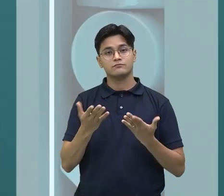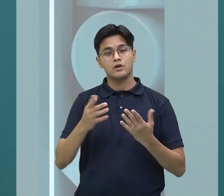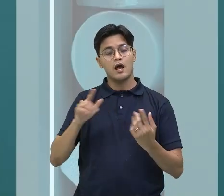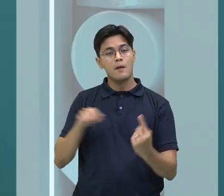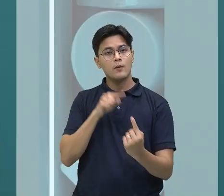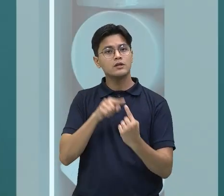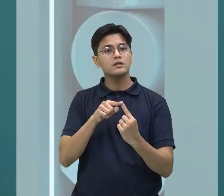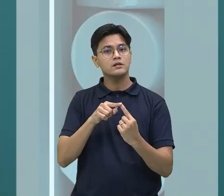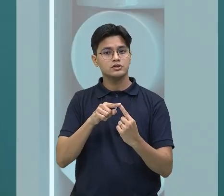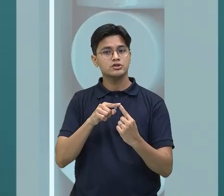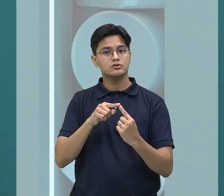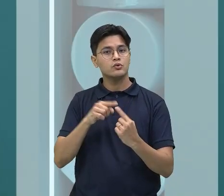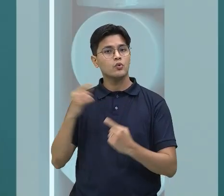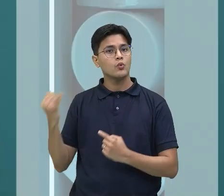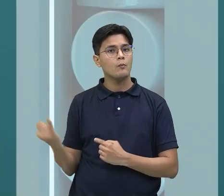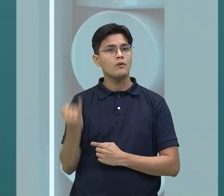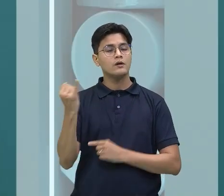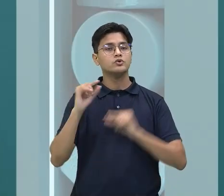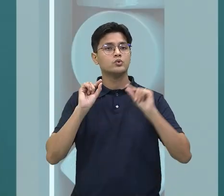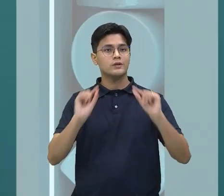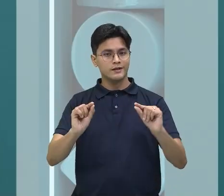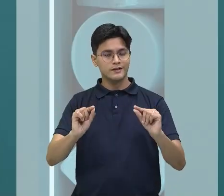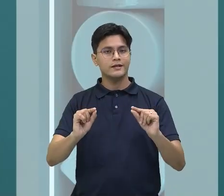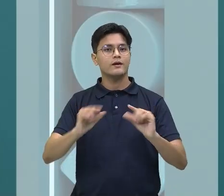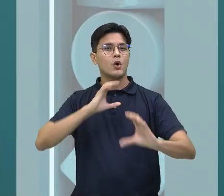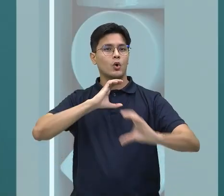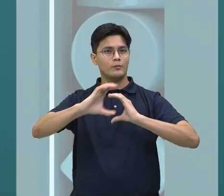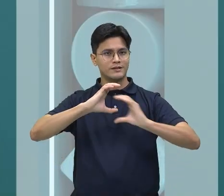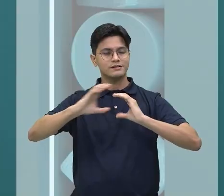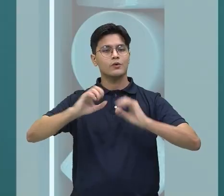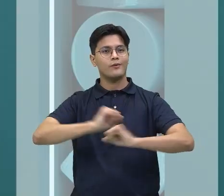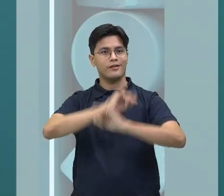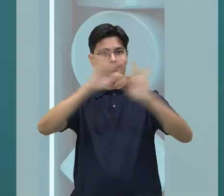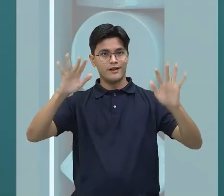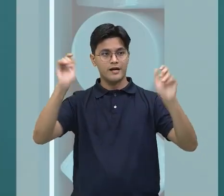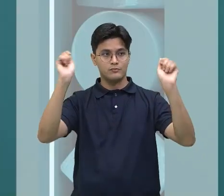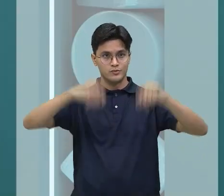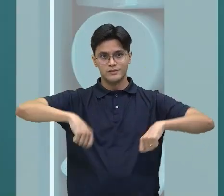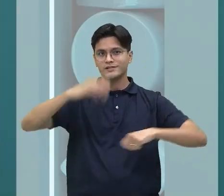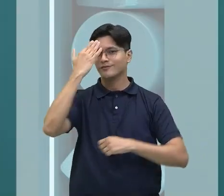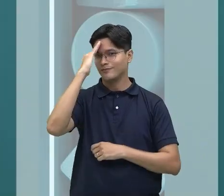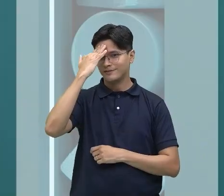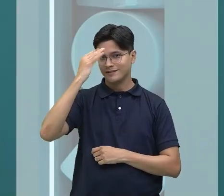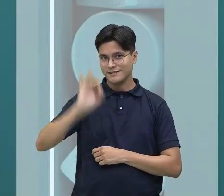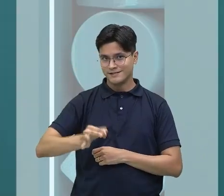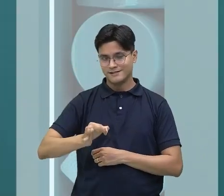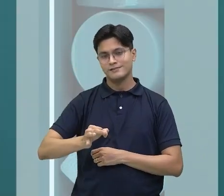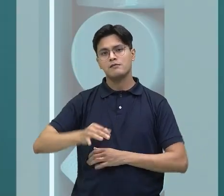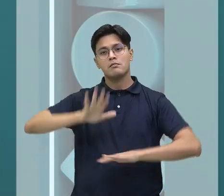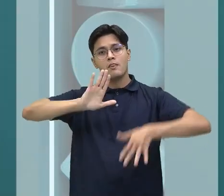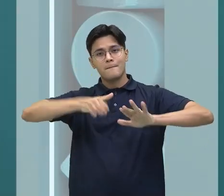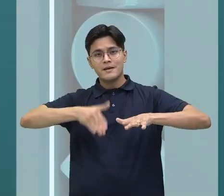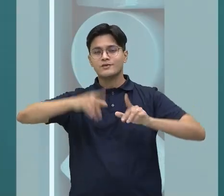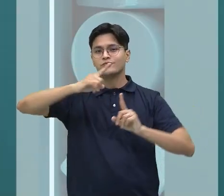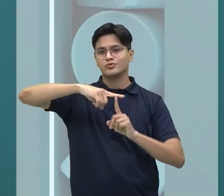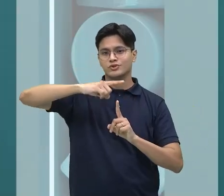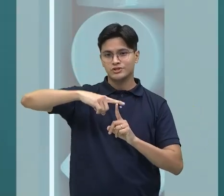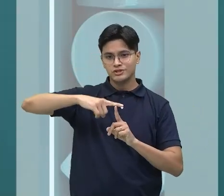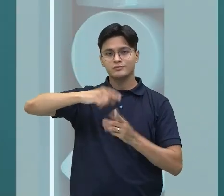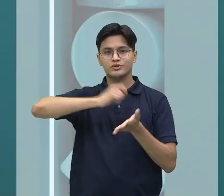forma correta e assertiva, tá? Então, passa muito por essa questão também do estilo do indivíduo, de quem está utilizando,